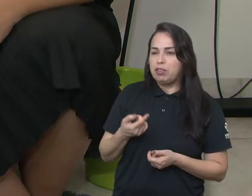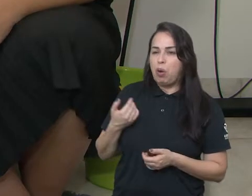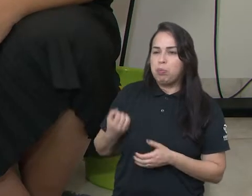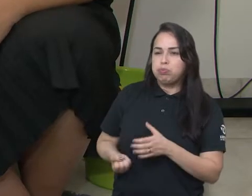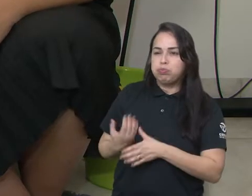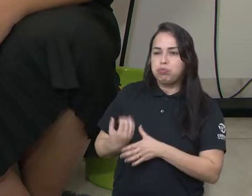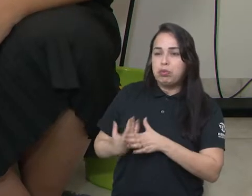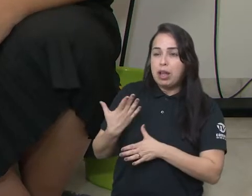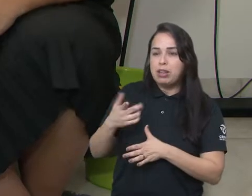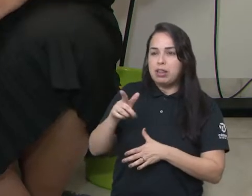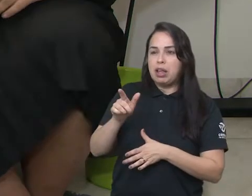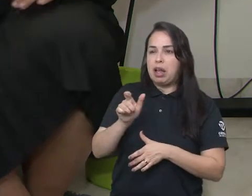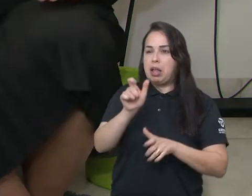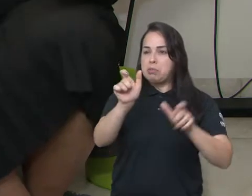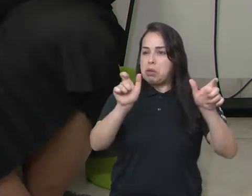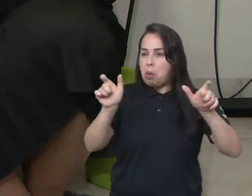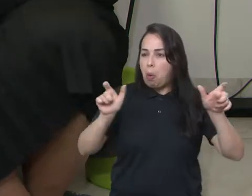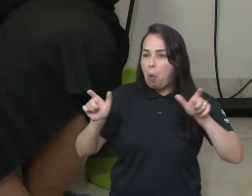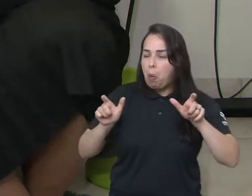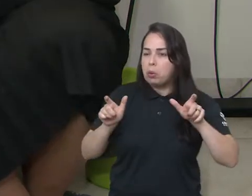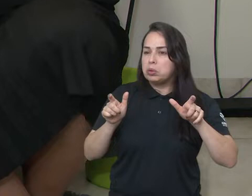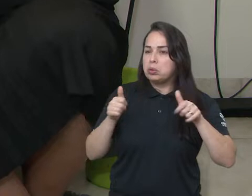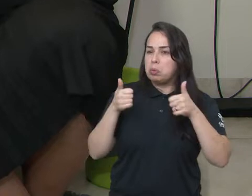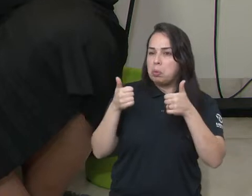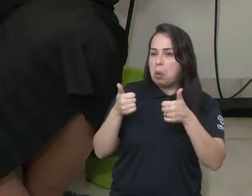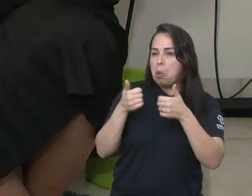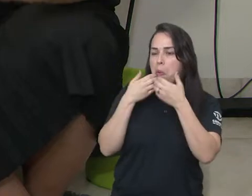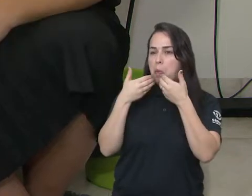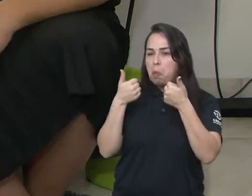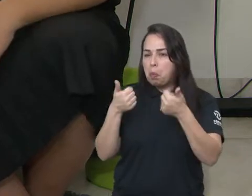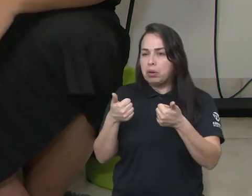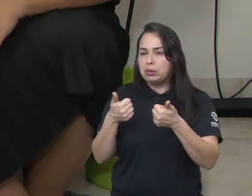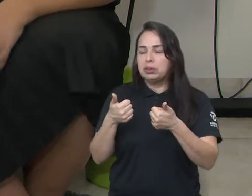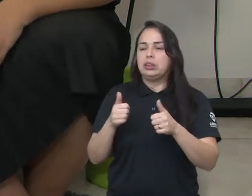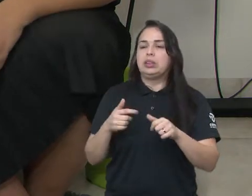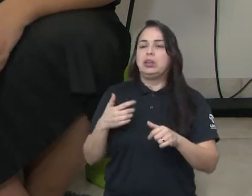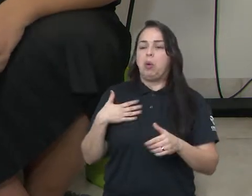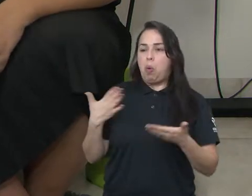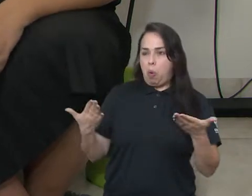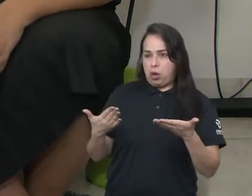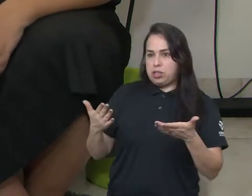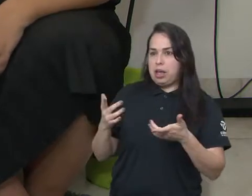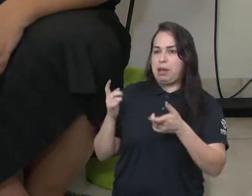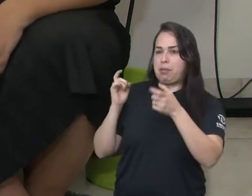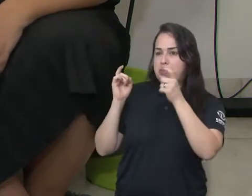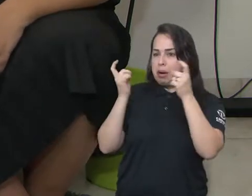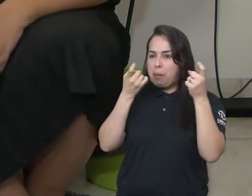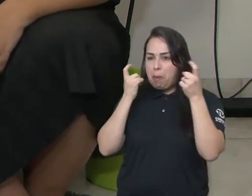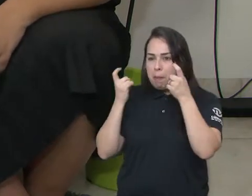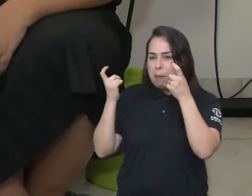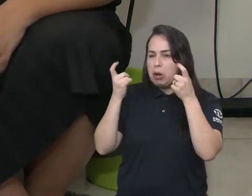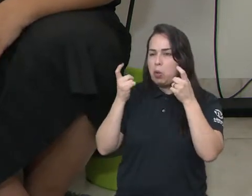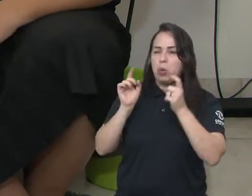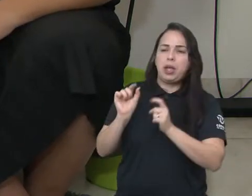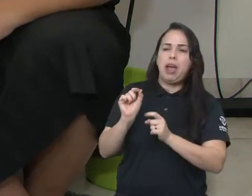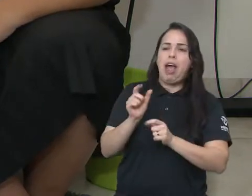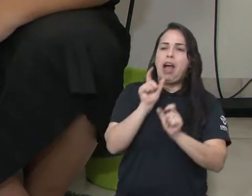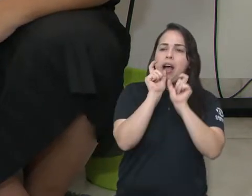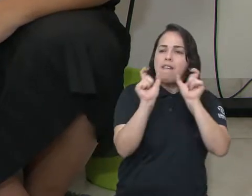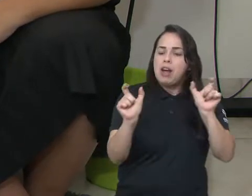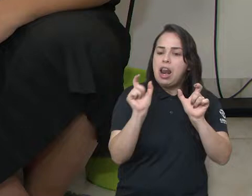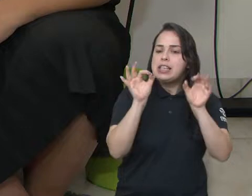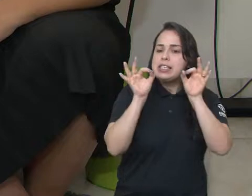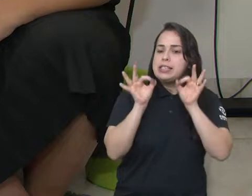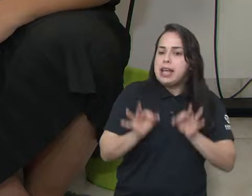Depois, como que você desenvolveu isso? Porque você tem bastante crítica social, assim, nos seus quadrinhos, né? Sim. Você falou que agora você se preocupa em ser mais